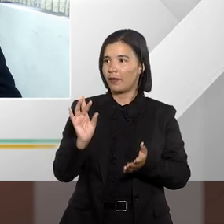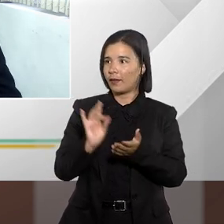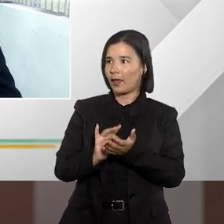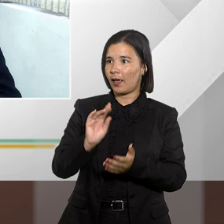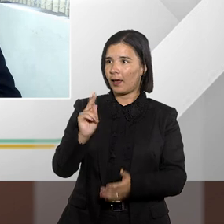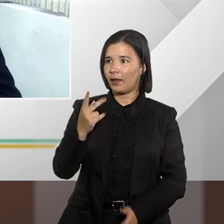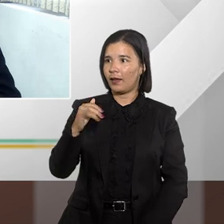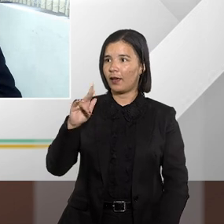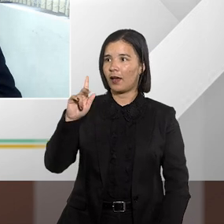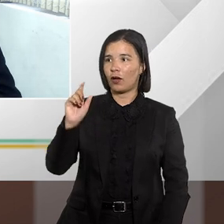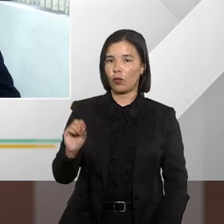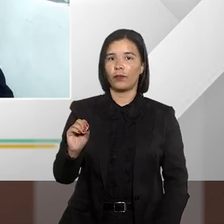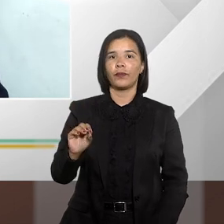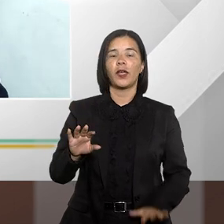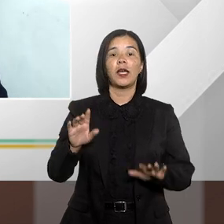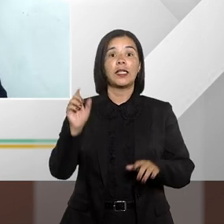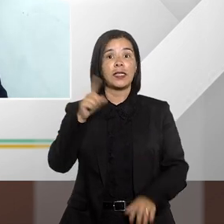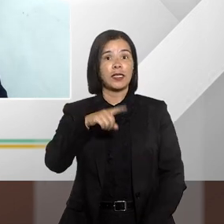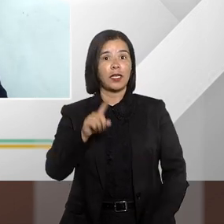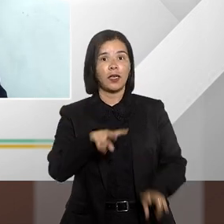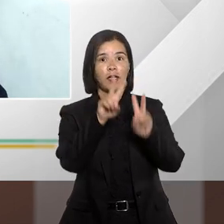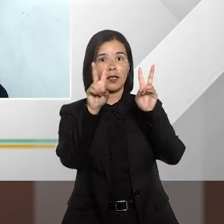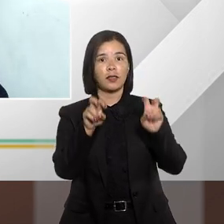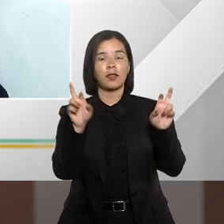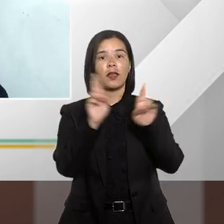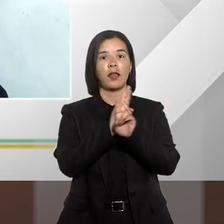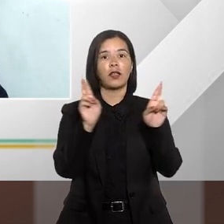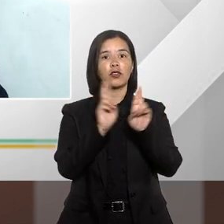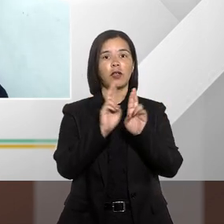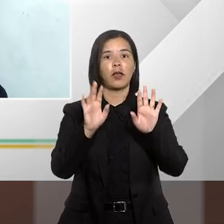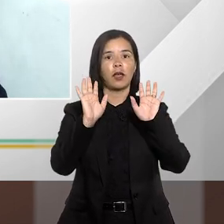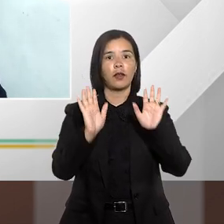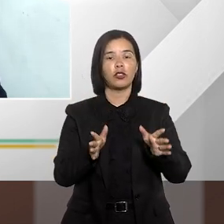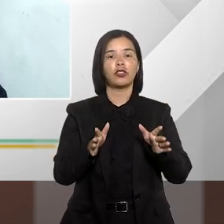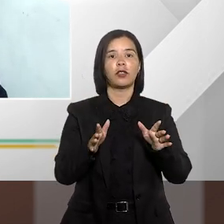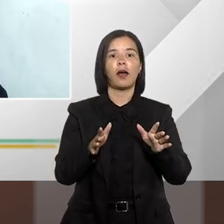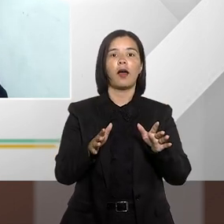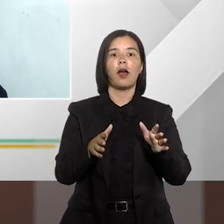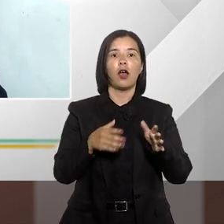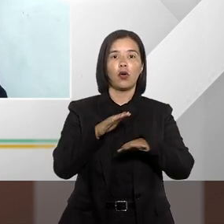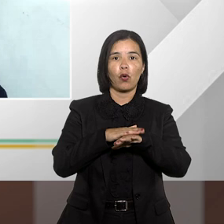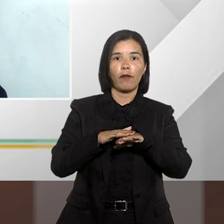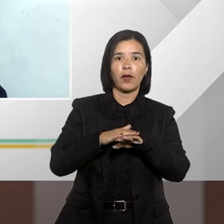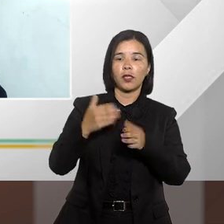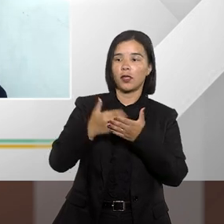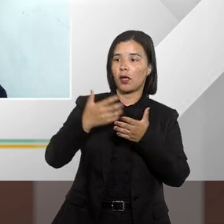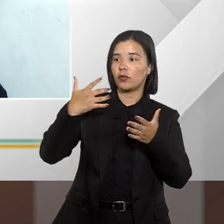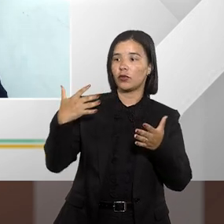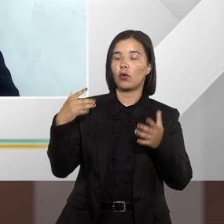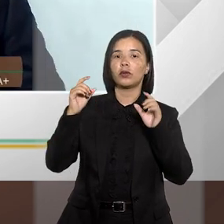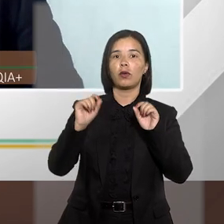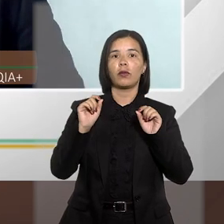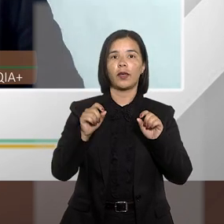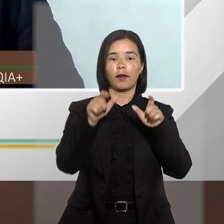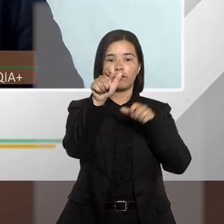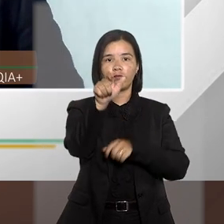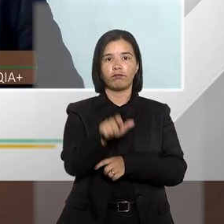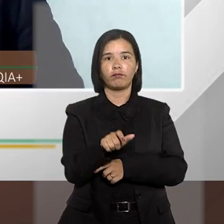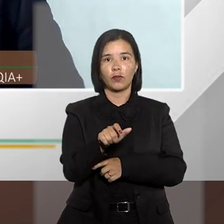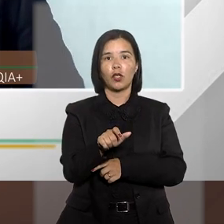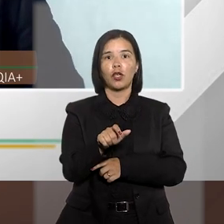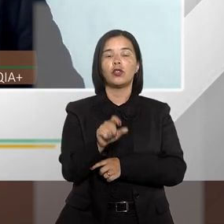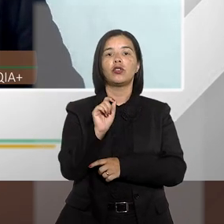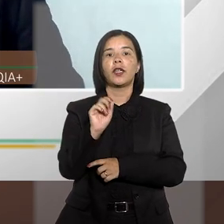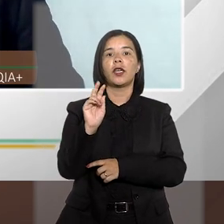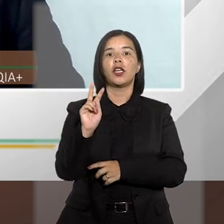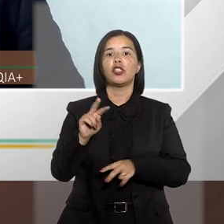Sim, esse tema ele está muito relacionado com um tema que a gente já tratou anteriormente, que é o tema da autodeterminação de gênero, né? A